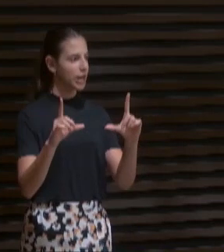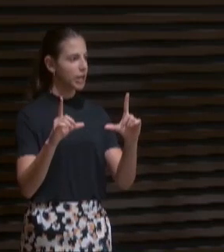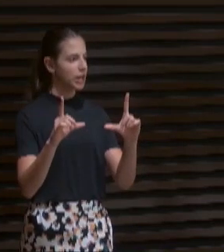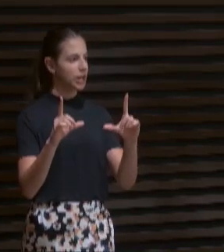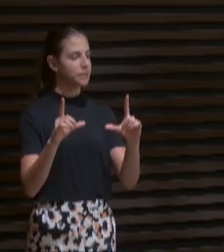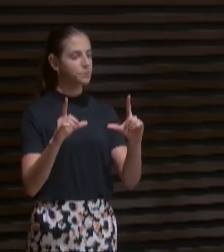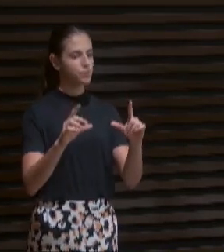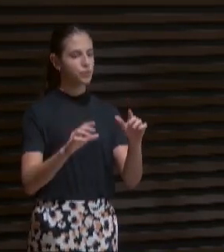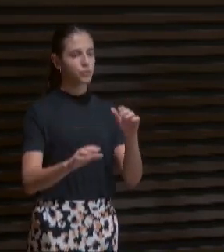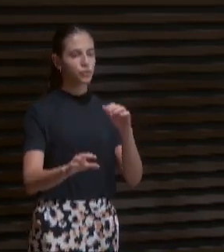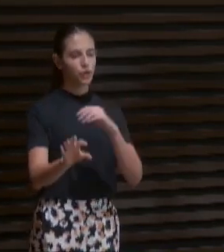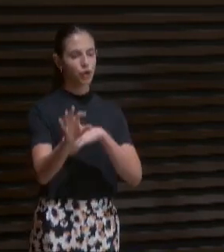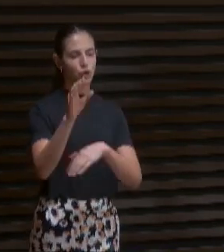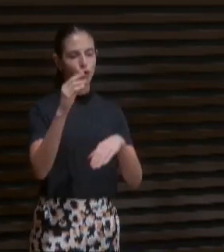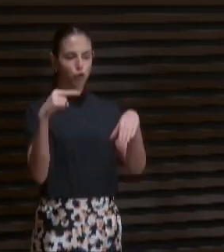de Jesus.